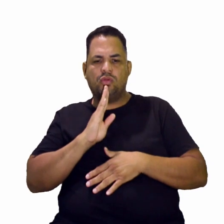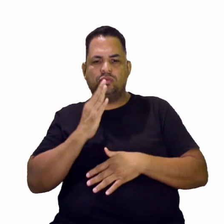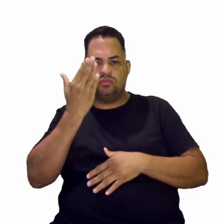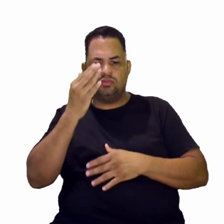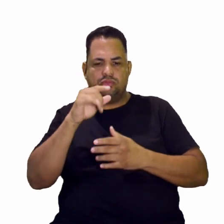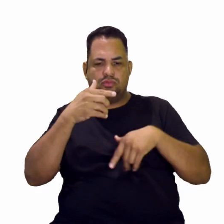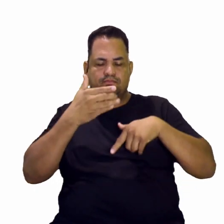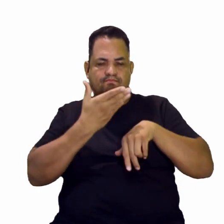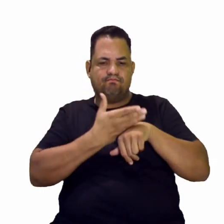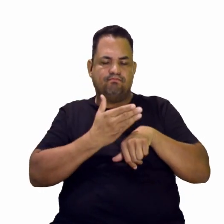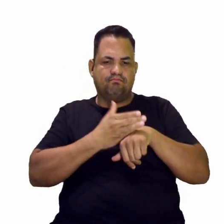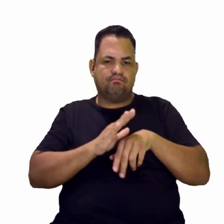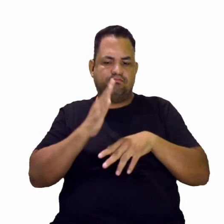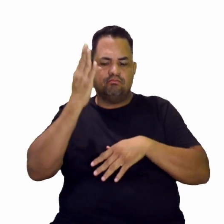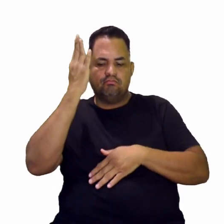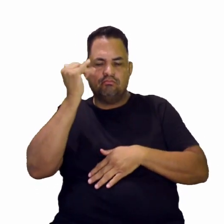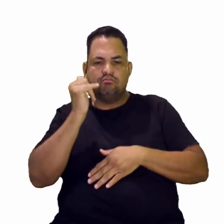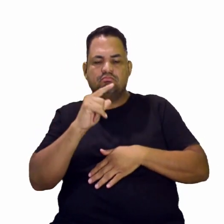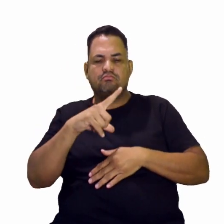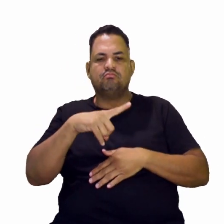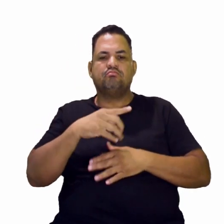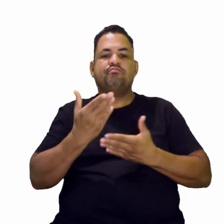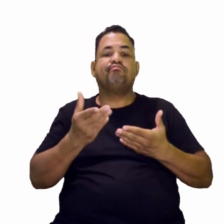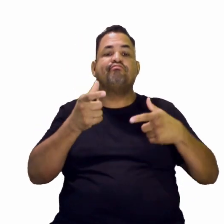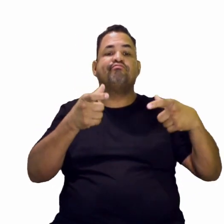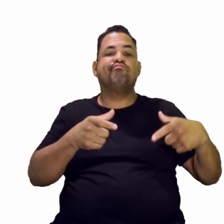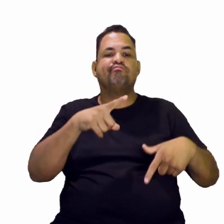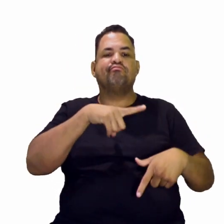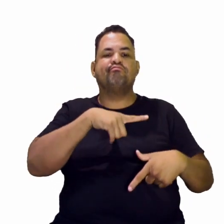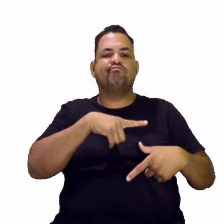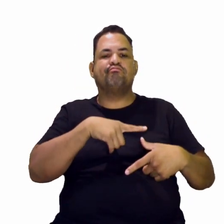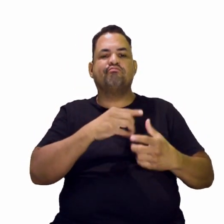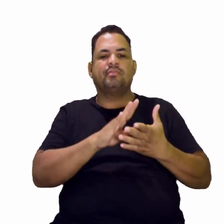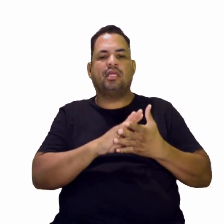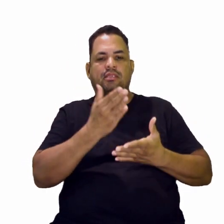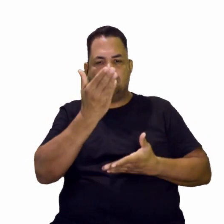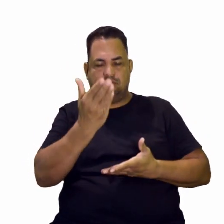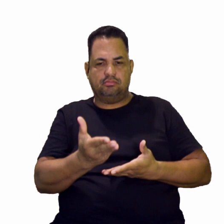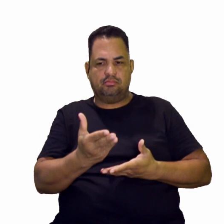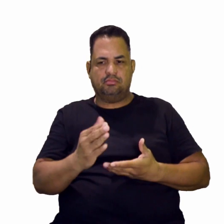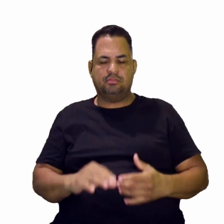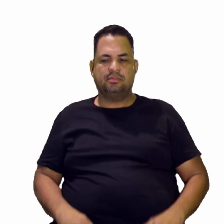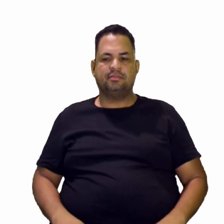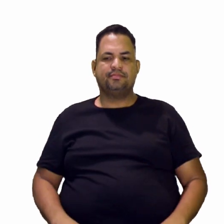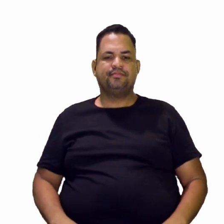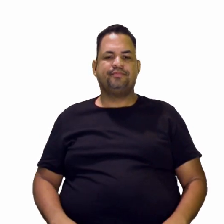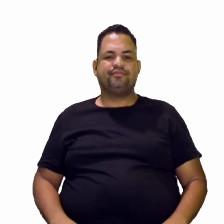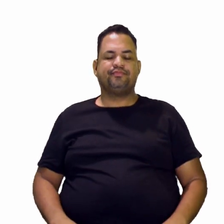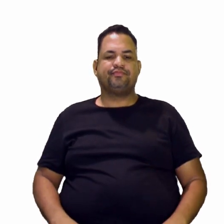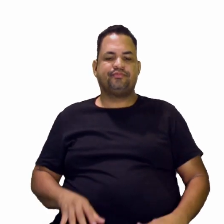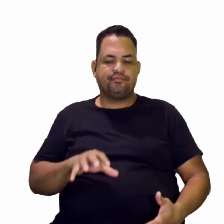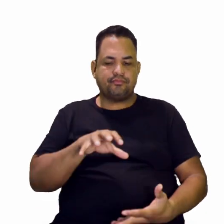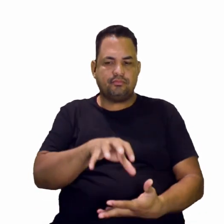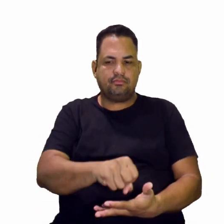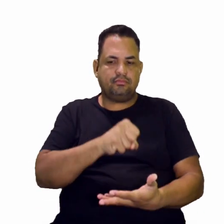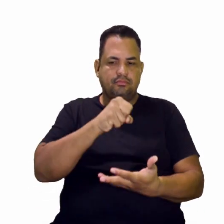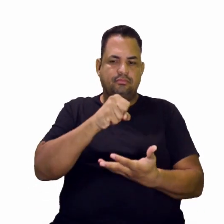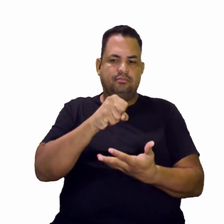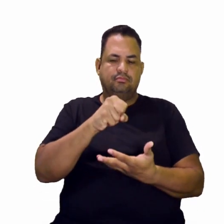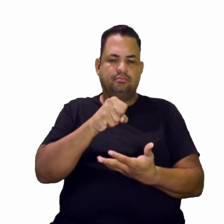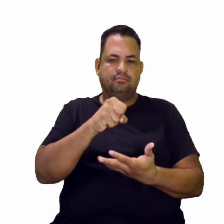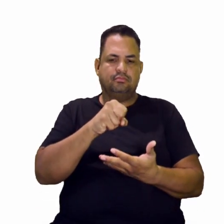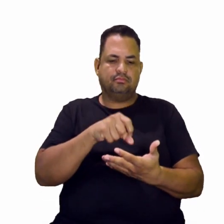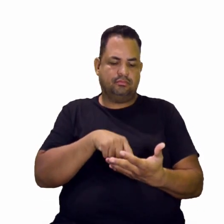empírico para saber se em determinado local tem um caranguejo, né, eles metem a mão e vêm com o